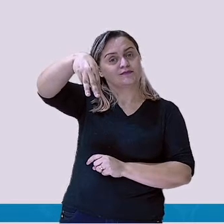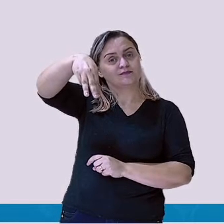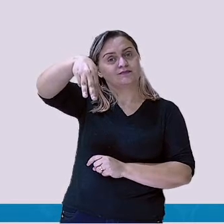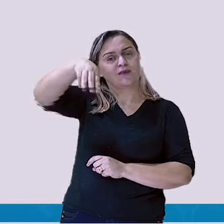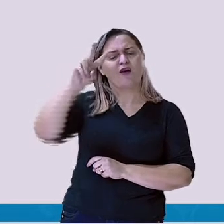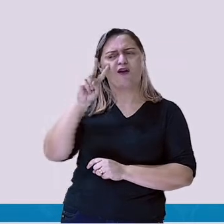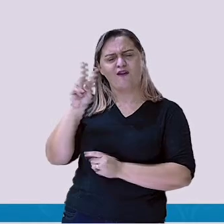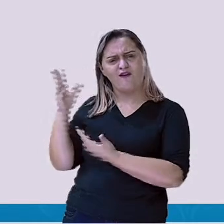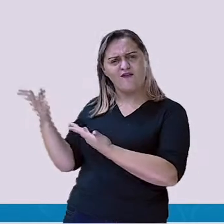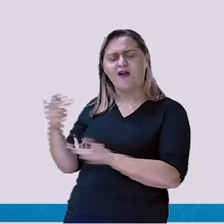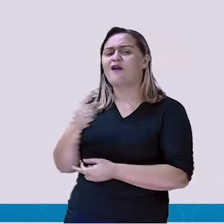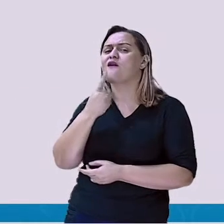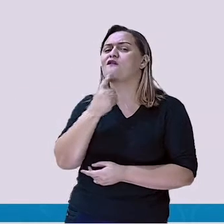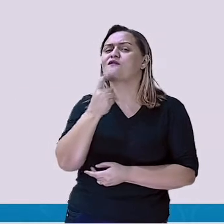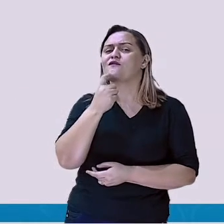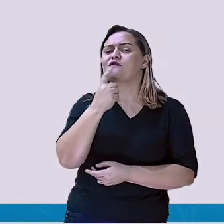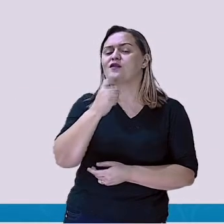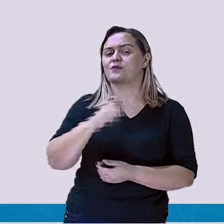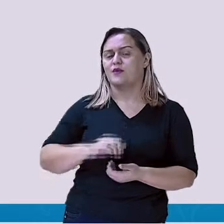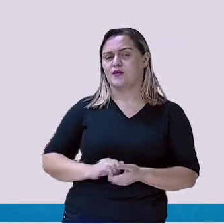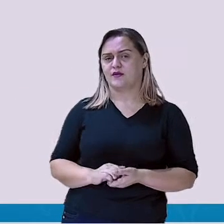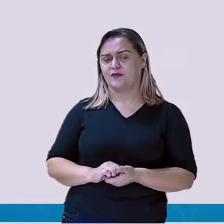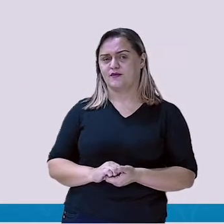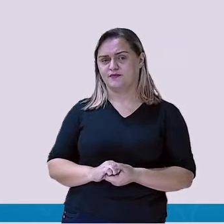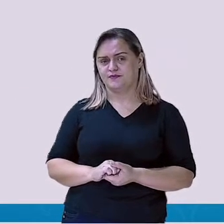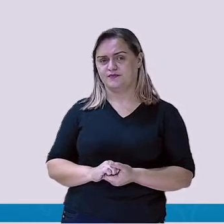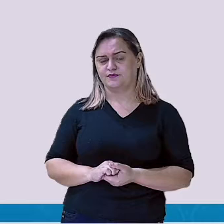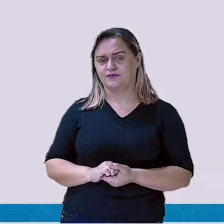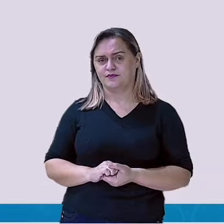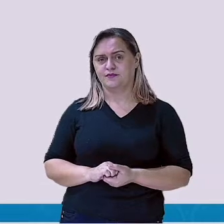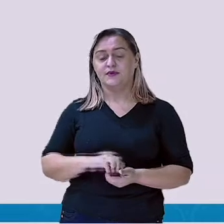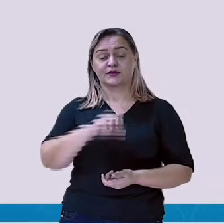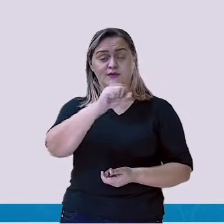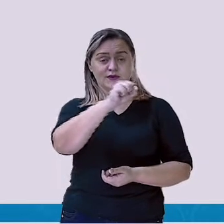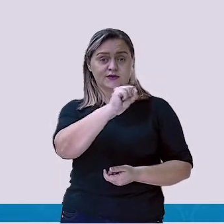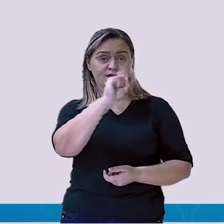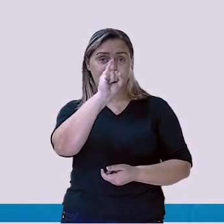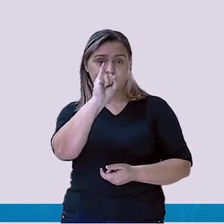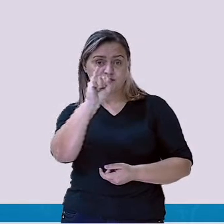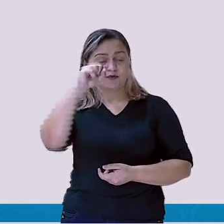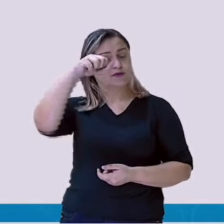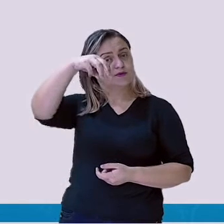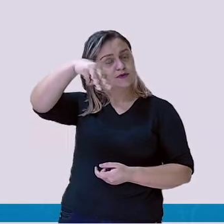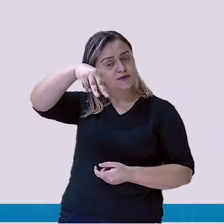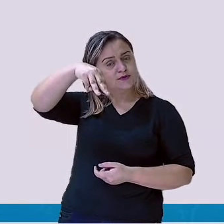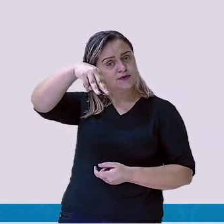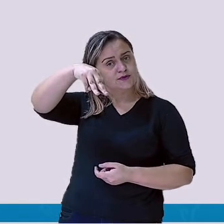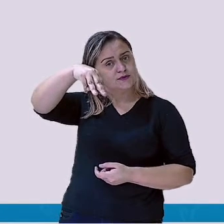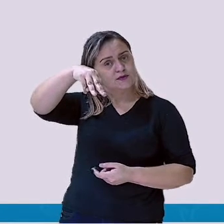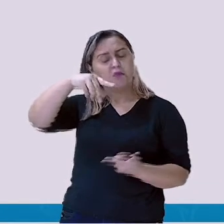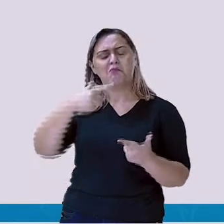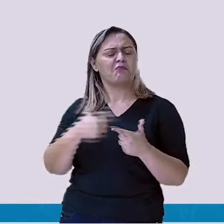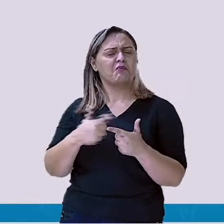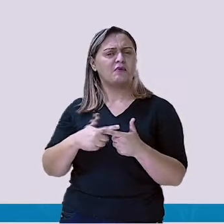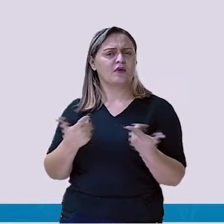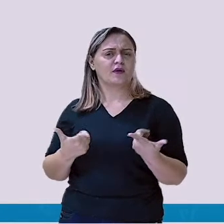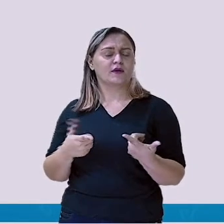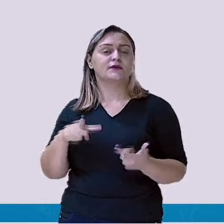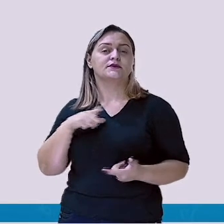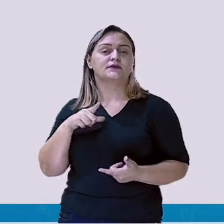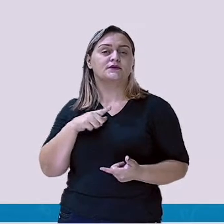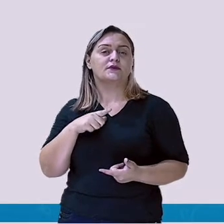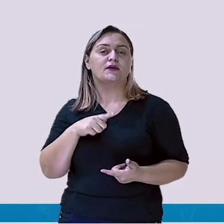a mesma coisa, são a mesma coisa, possuem o mesmo significado ou significado